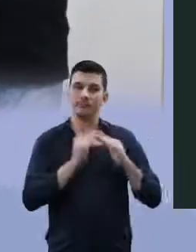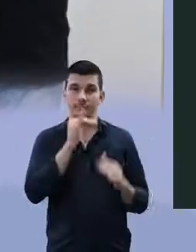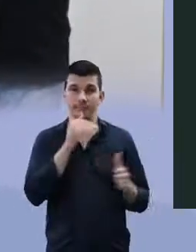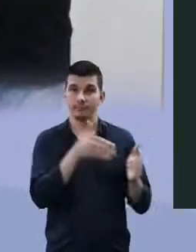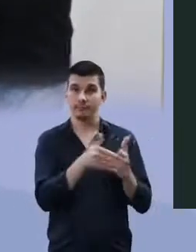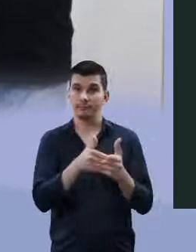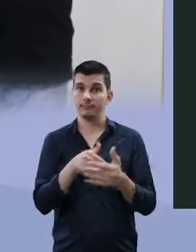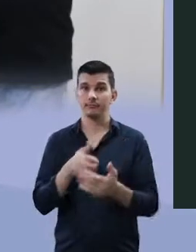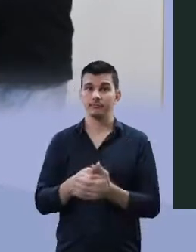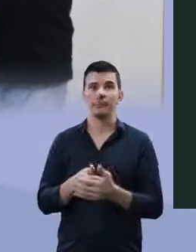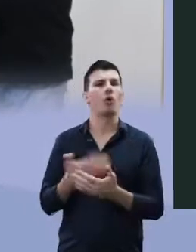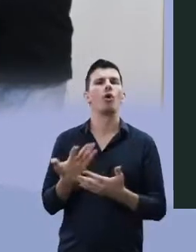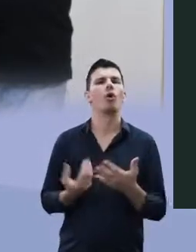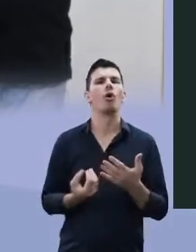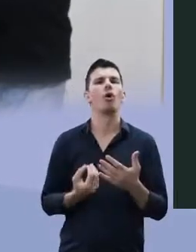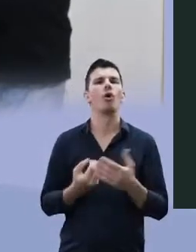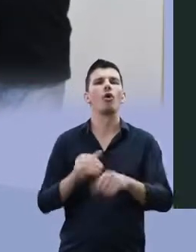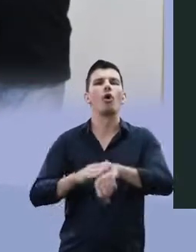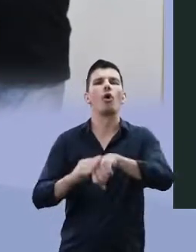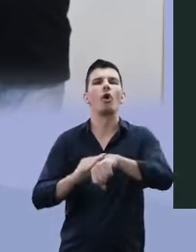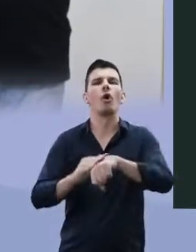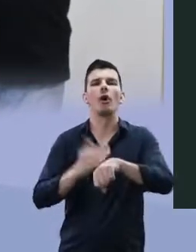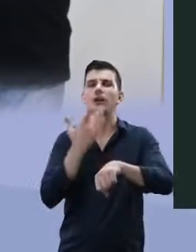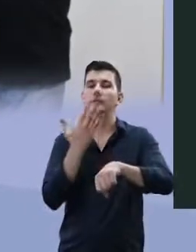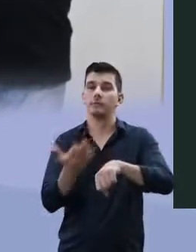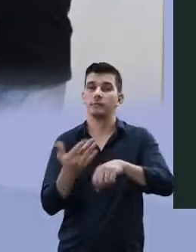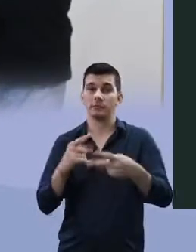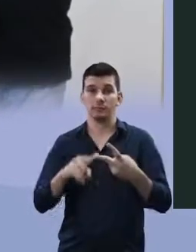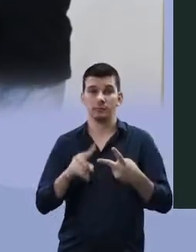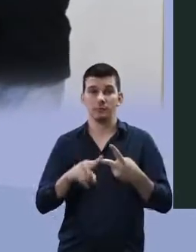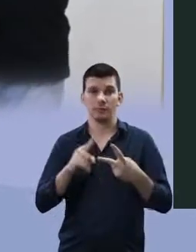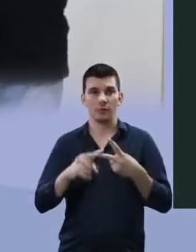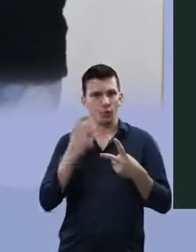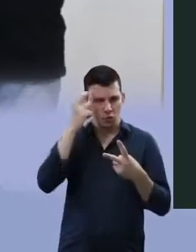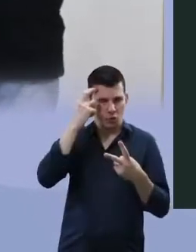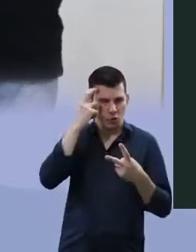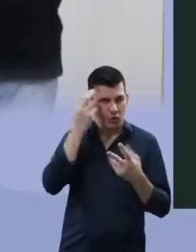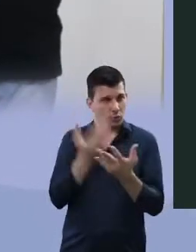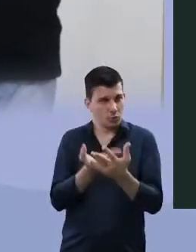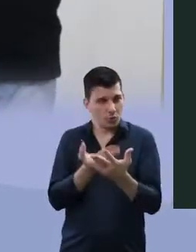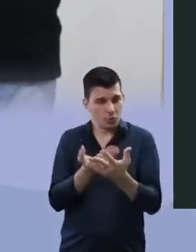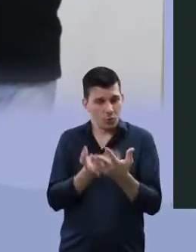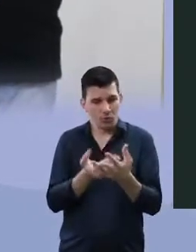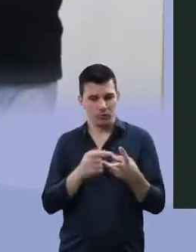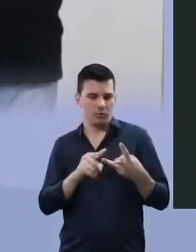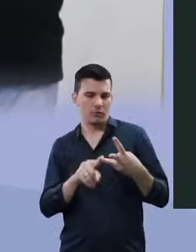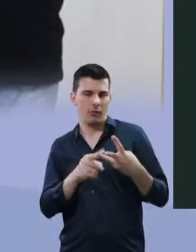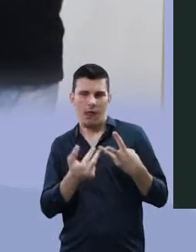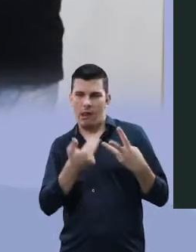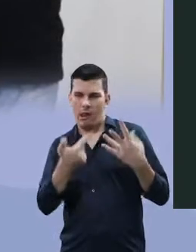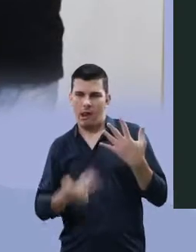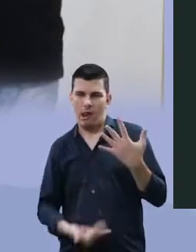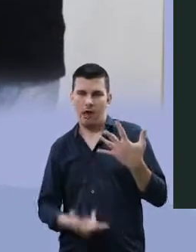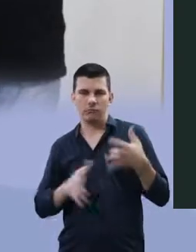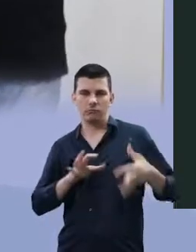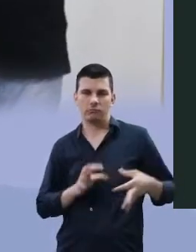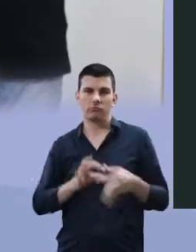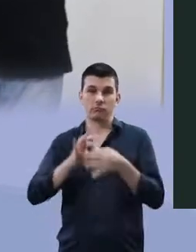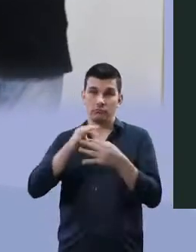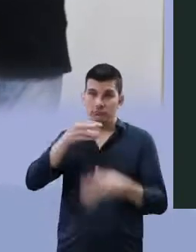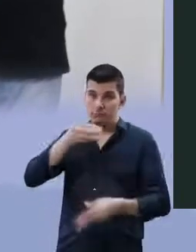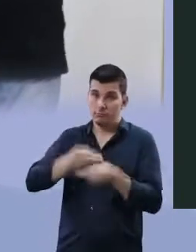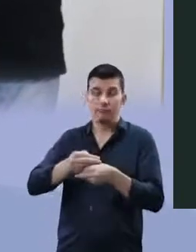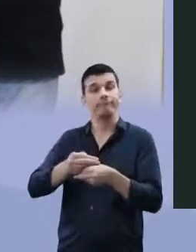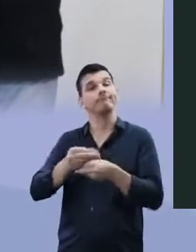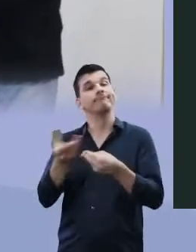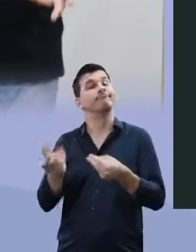todos esses elementos constituem ou contribuem de alguma forma para limitar essa possibilidade de ascensão, né? Aí você tem